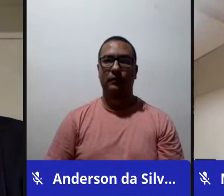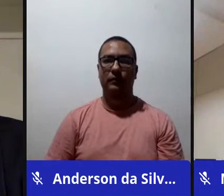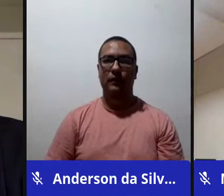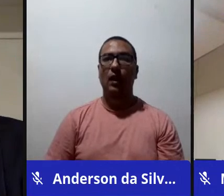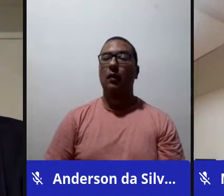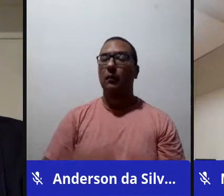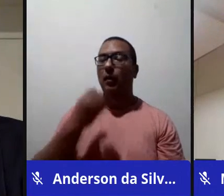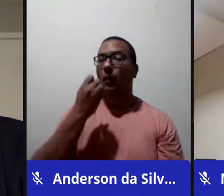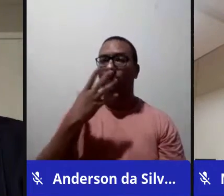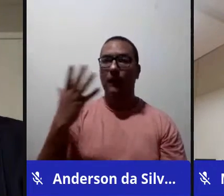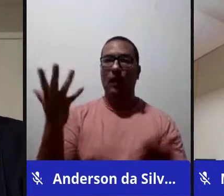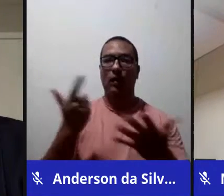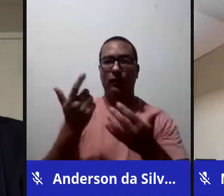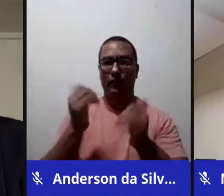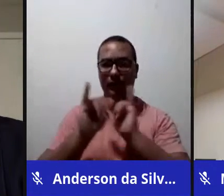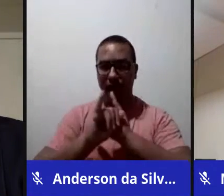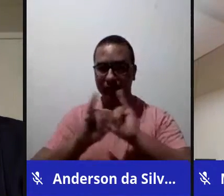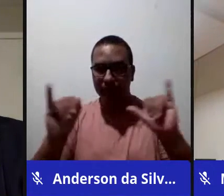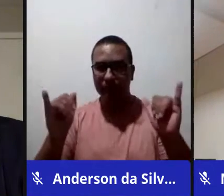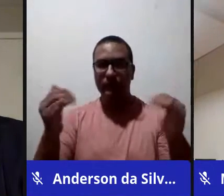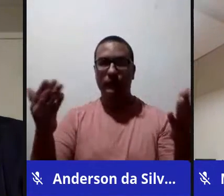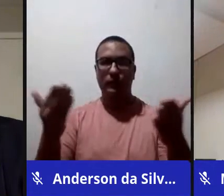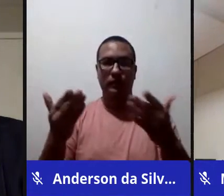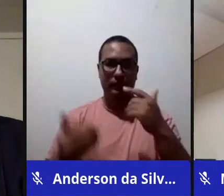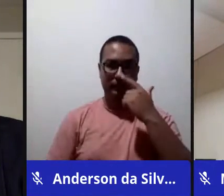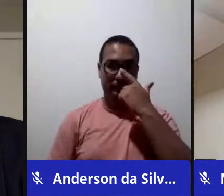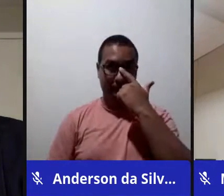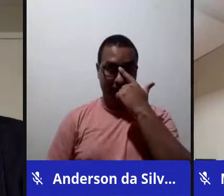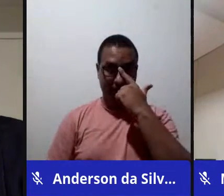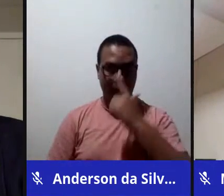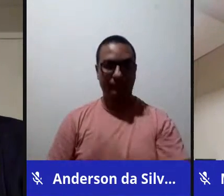Bom, meu recado final